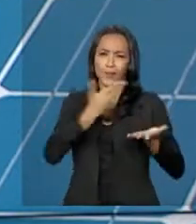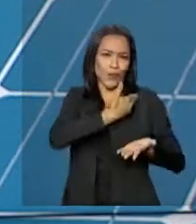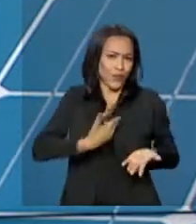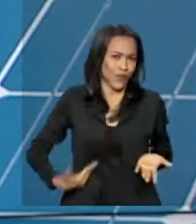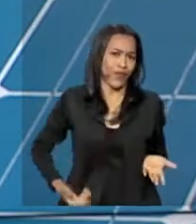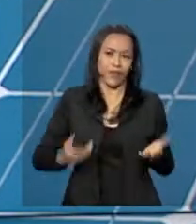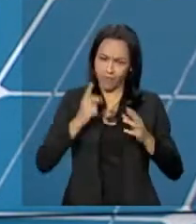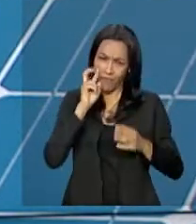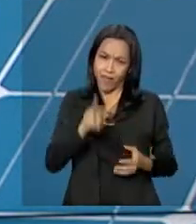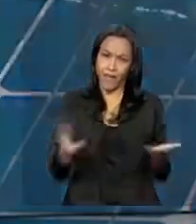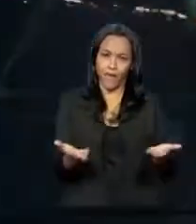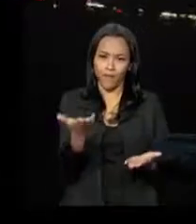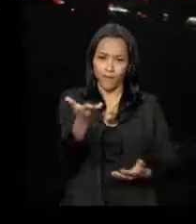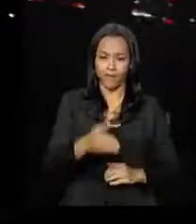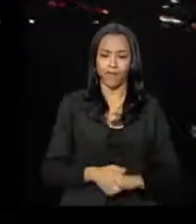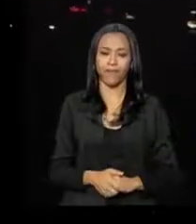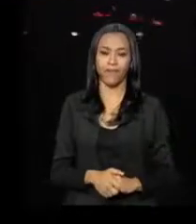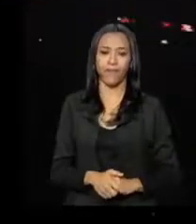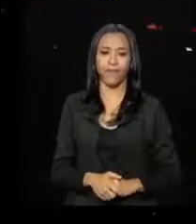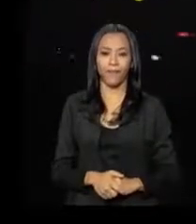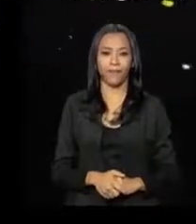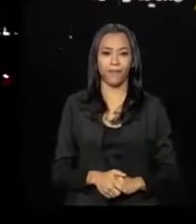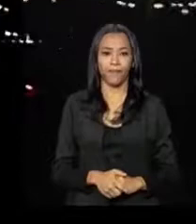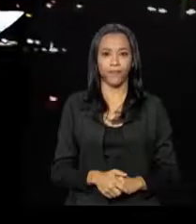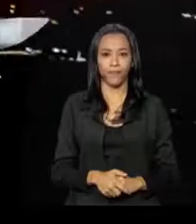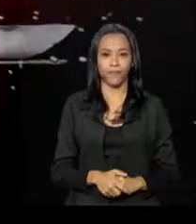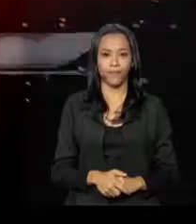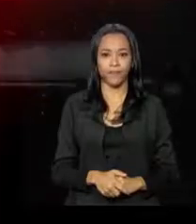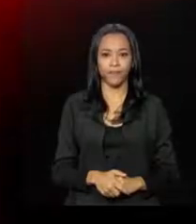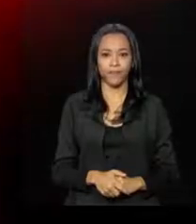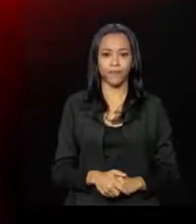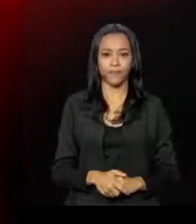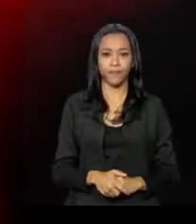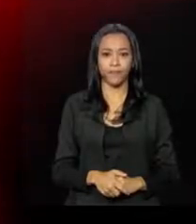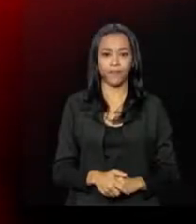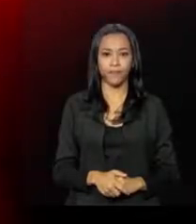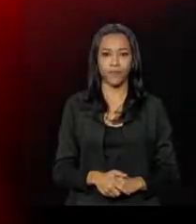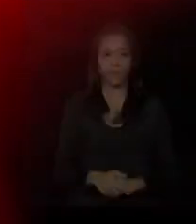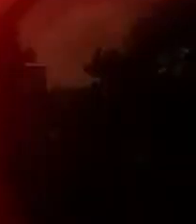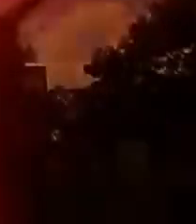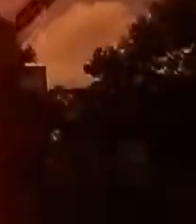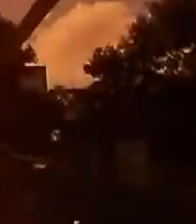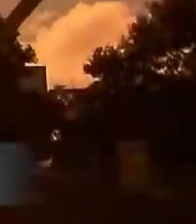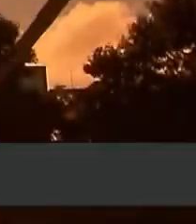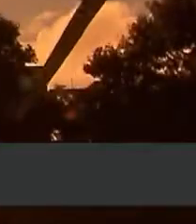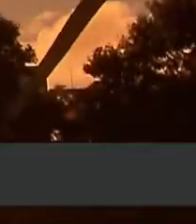o que a gente vai ver agora.